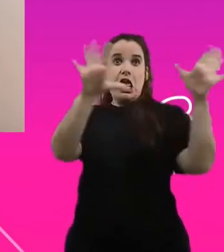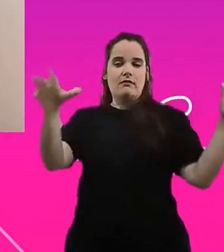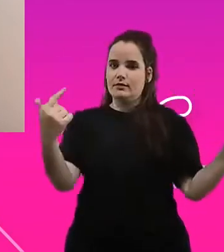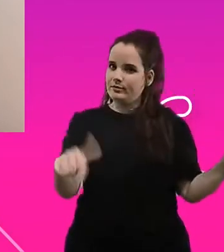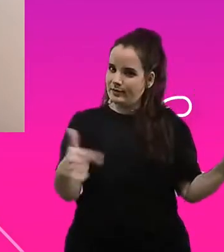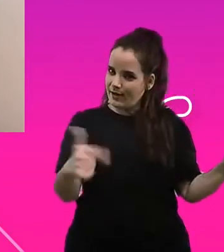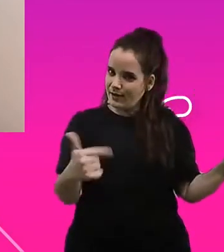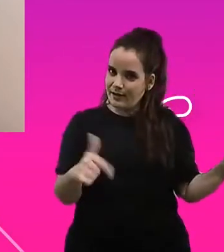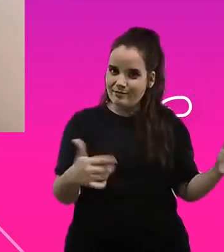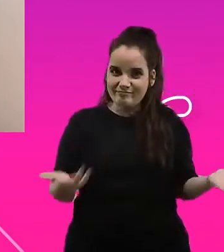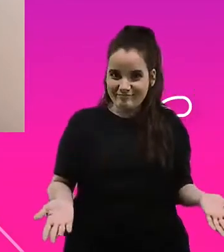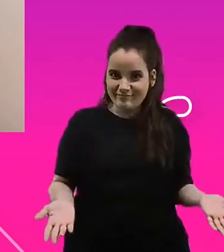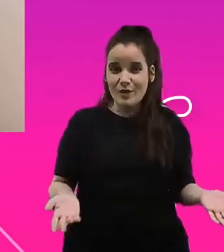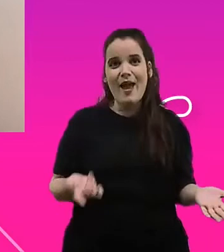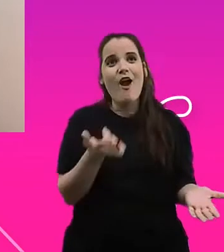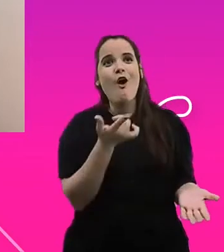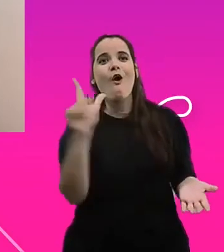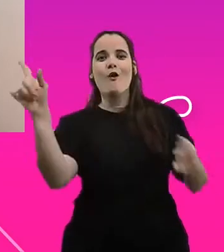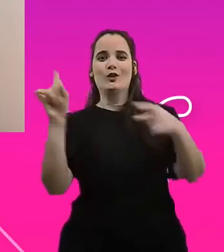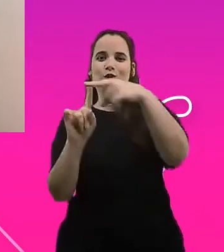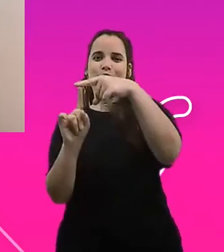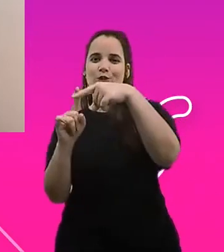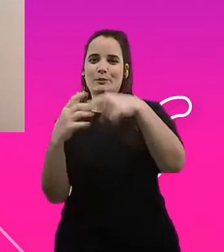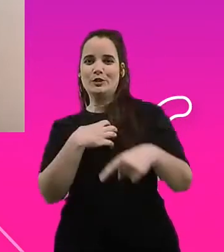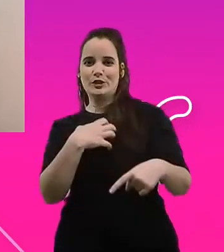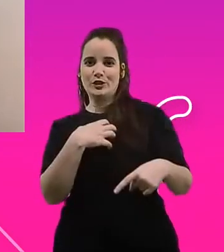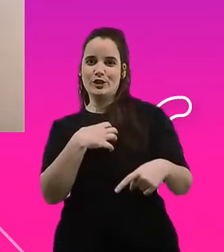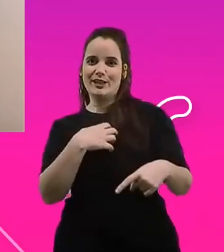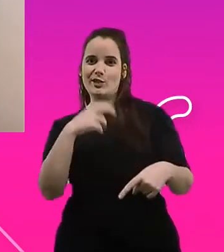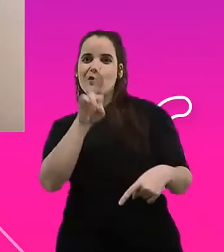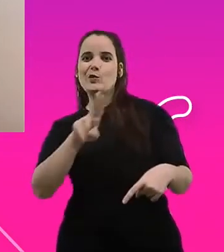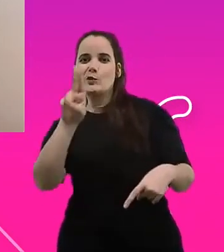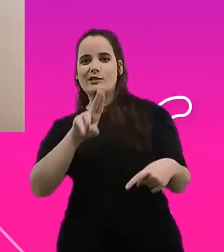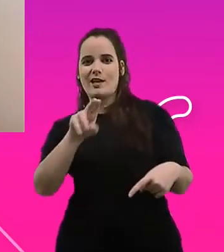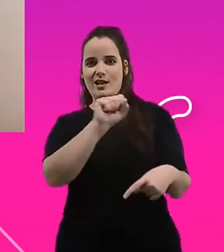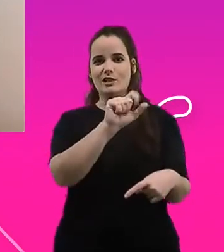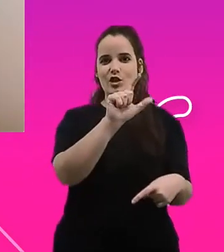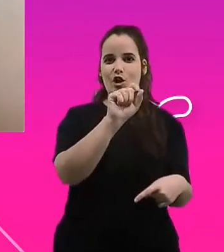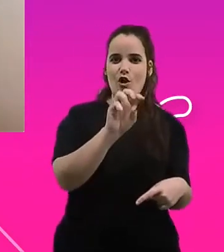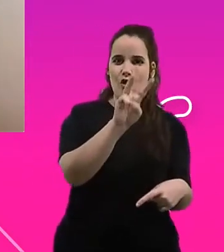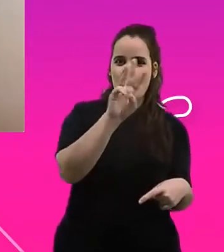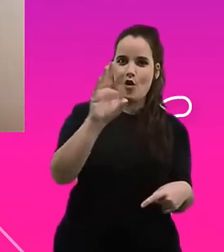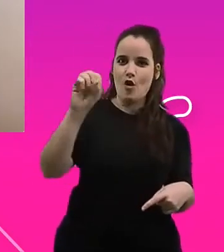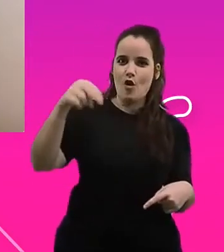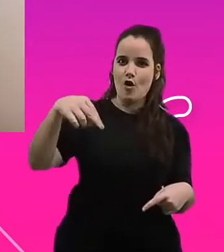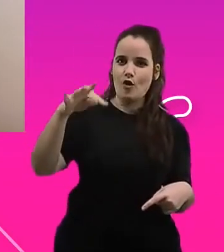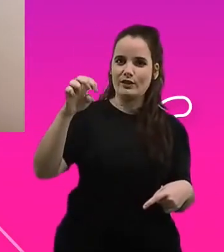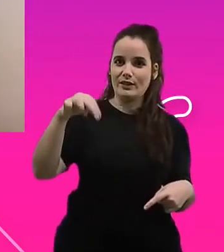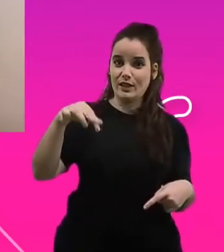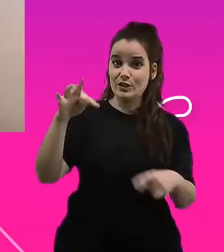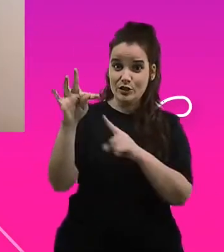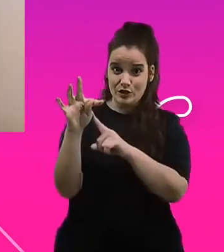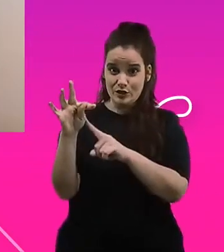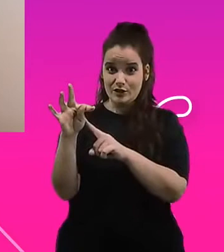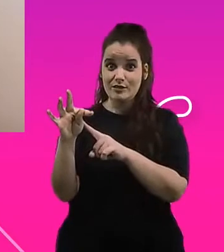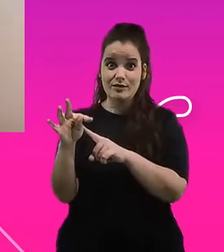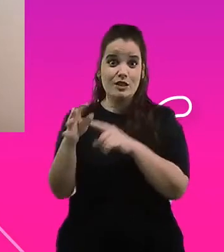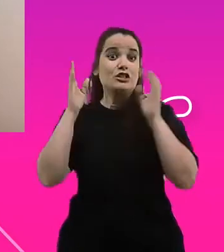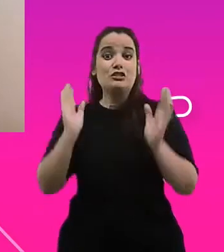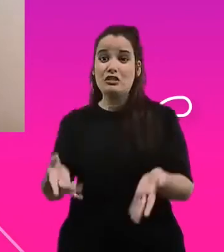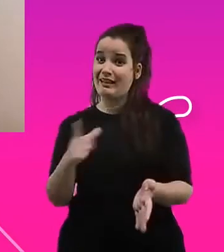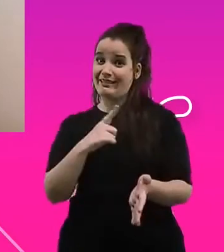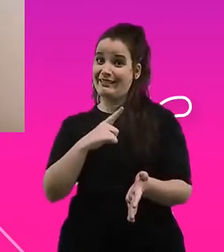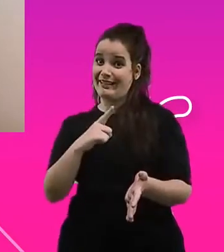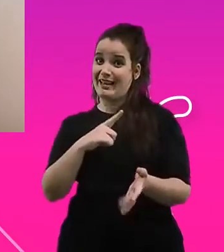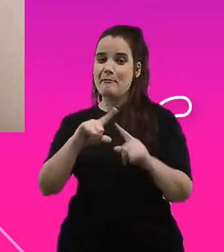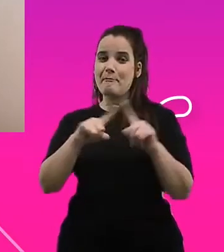consumo. Então, quando a gente percebe, o slow content, ele já existe, né, como fala o William Gibson, o futuro já existe, ele só tá mal distribuído.